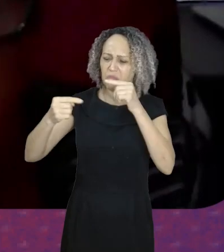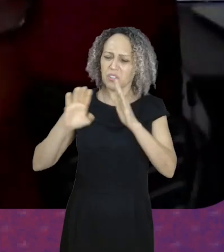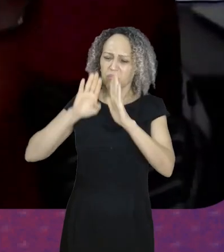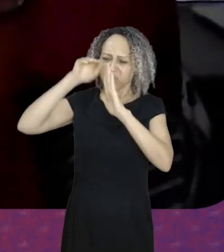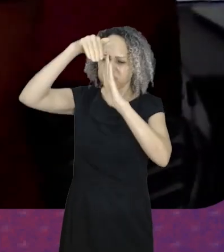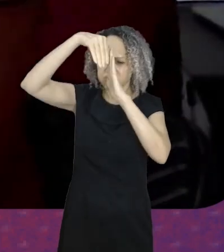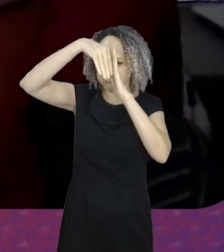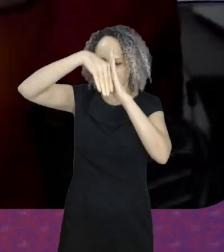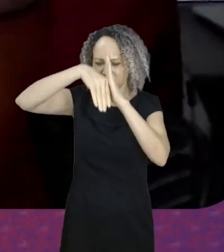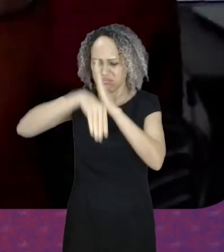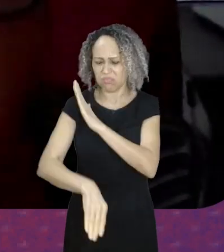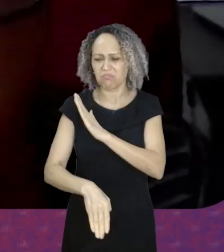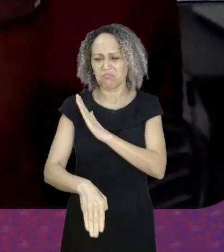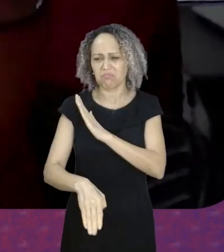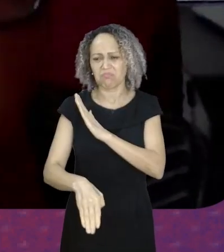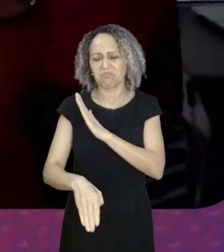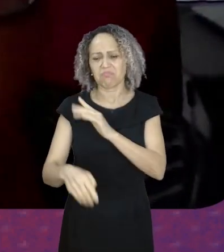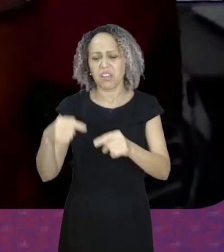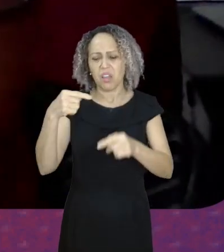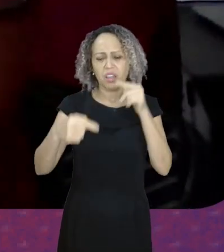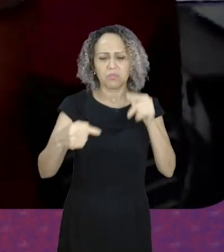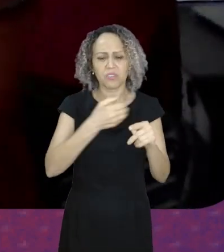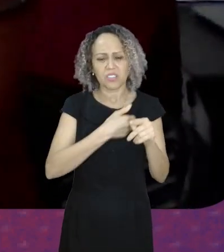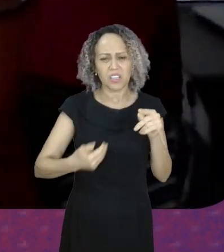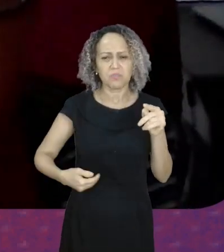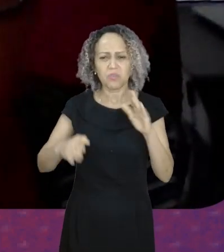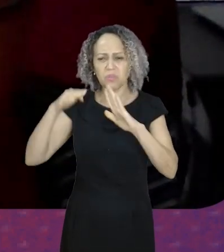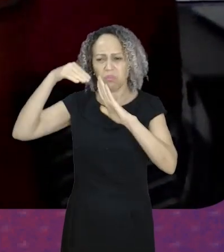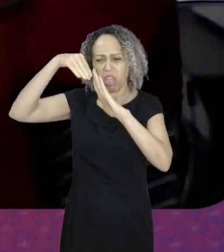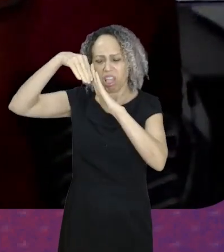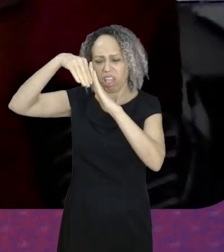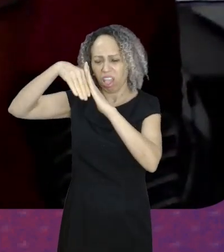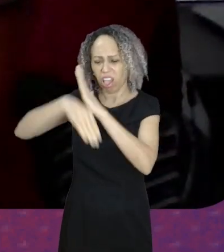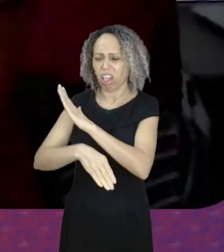país, no campo das políticas públicas.